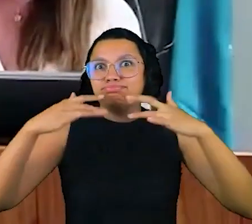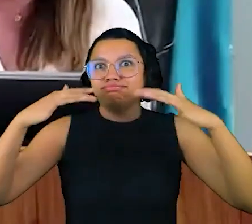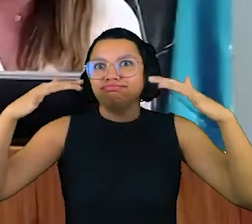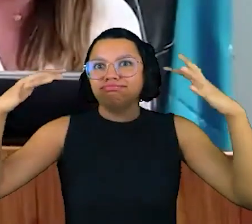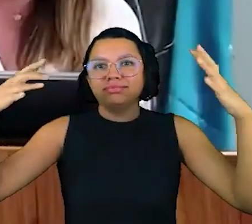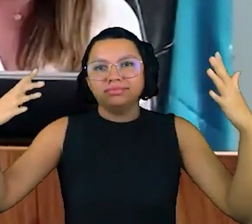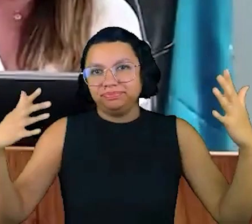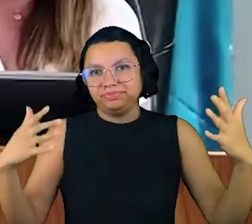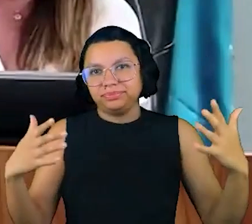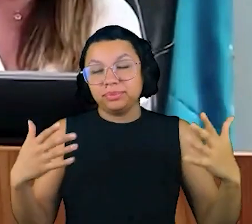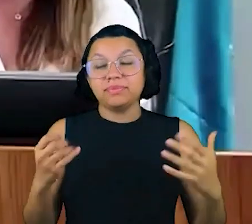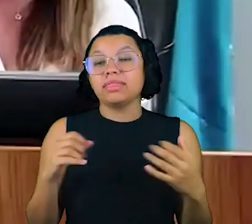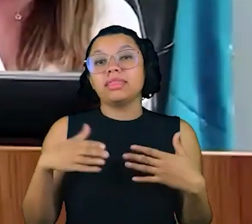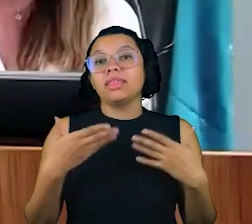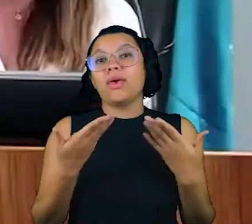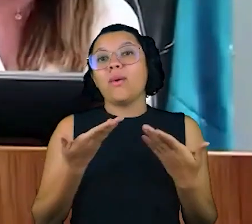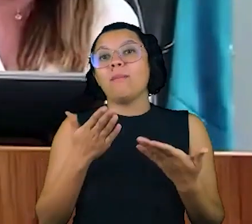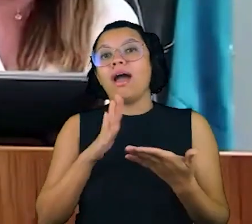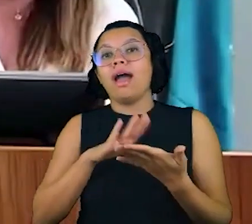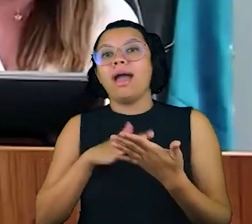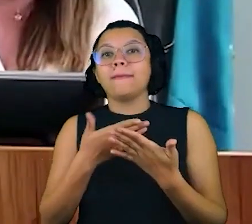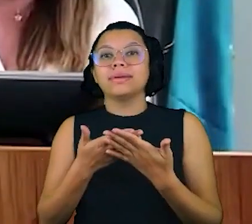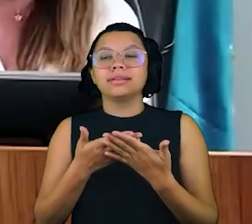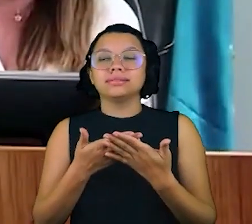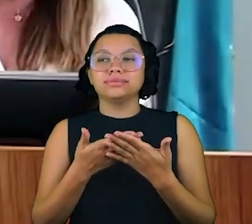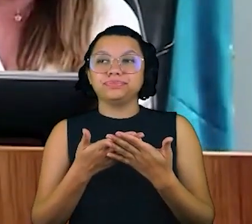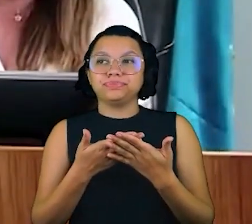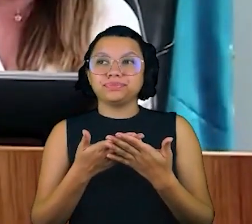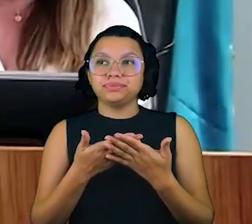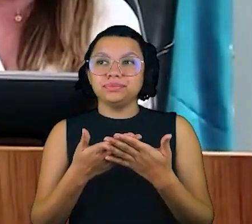frutifica. Mas uma interpretação